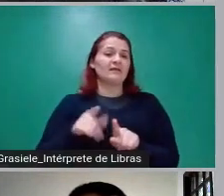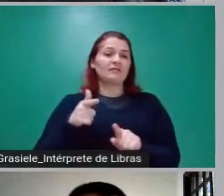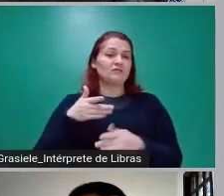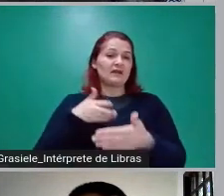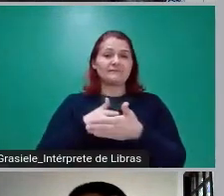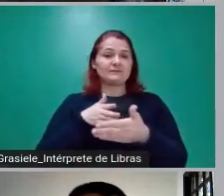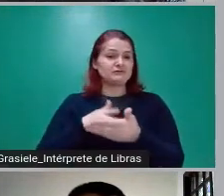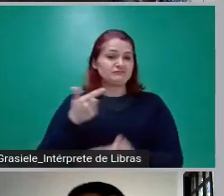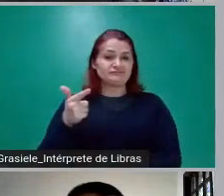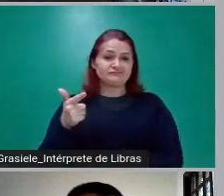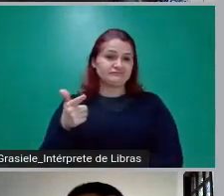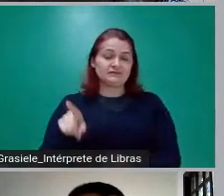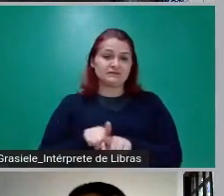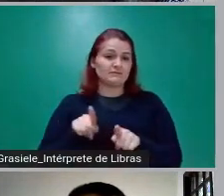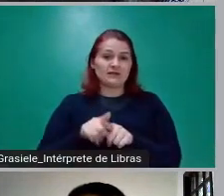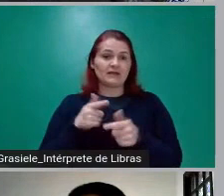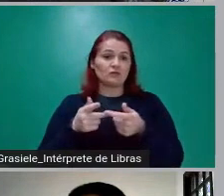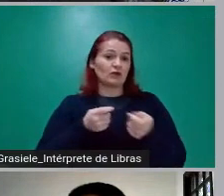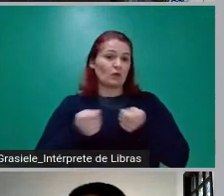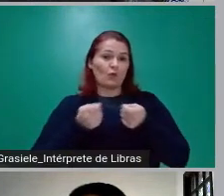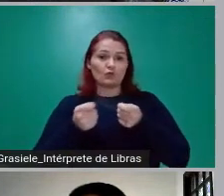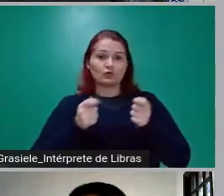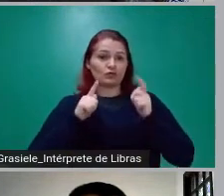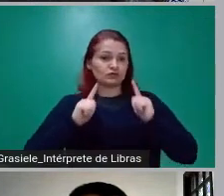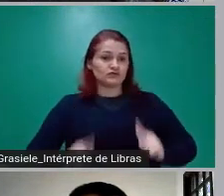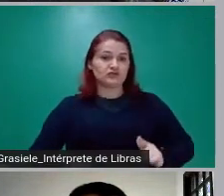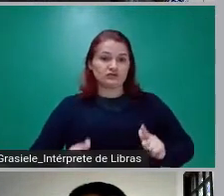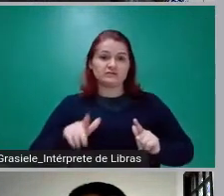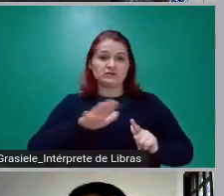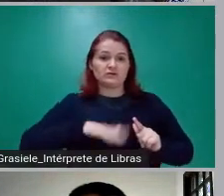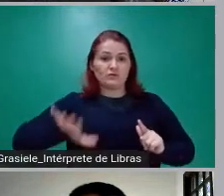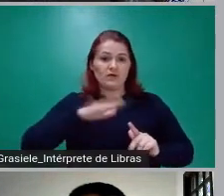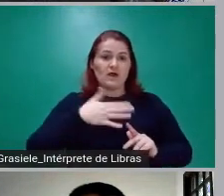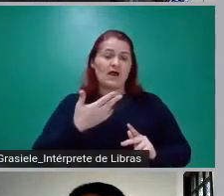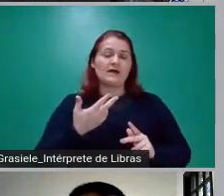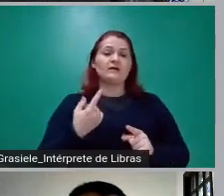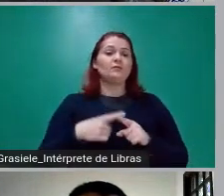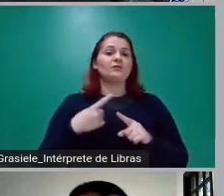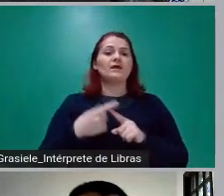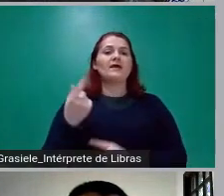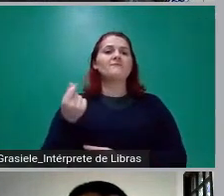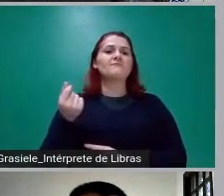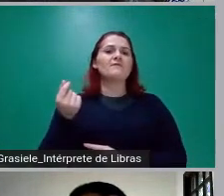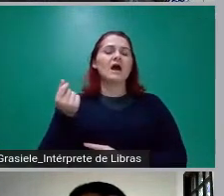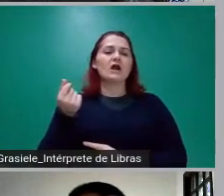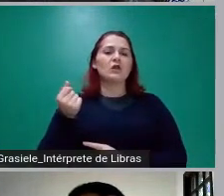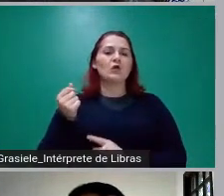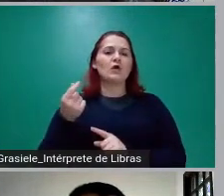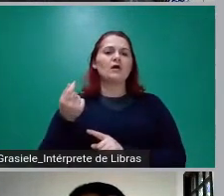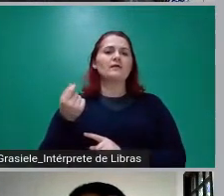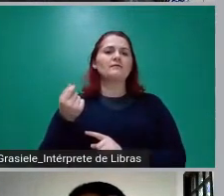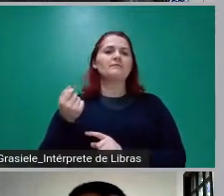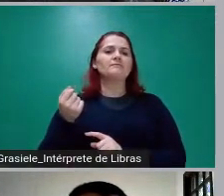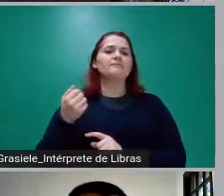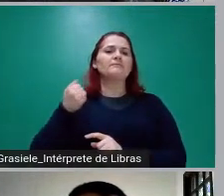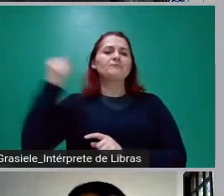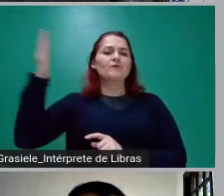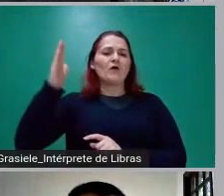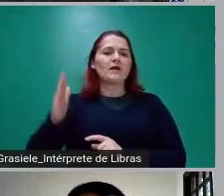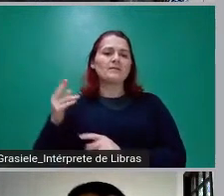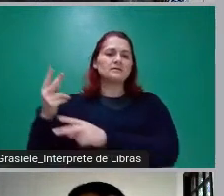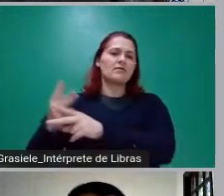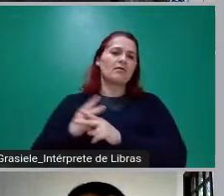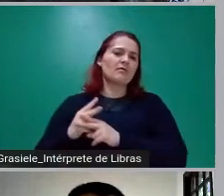e gestão dos riscos desse elevado comprometimento do setor privado em moeda estrangeira e demais riscos associados às condições nas quais